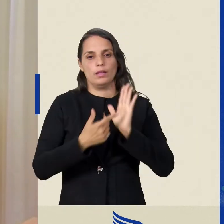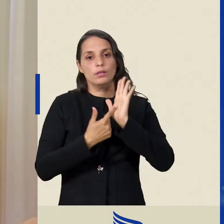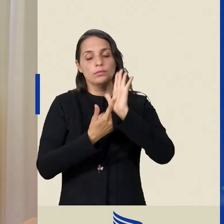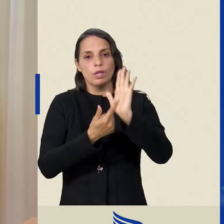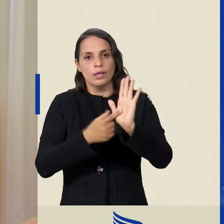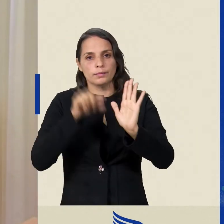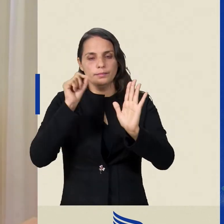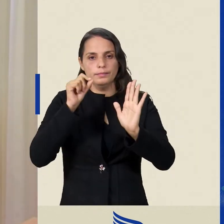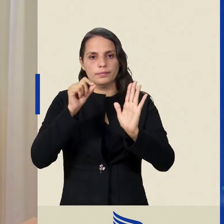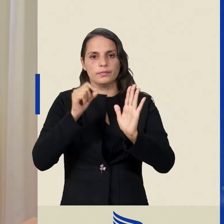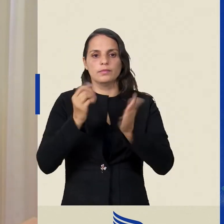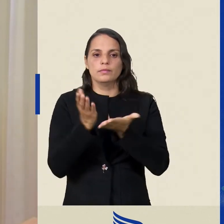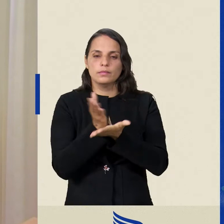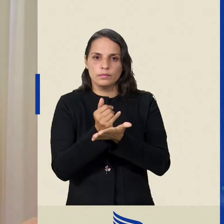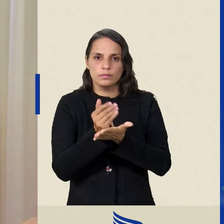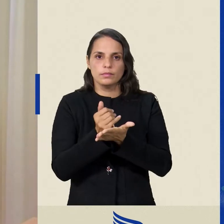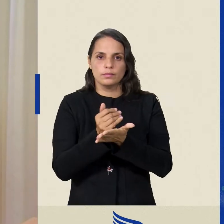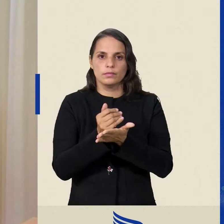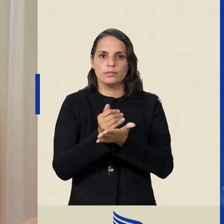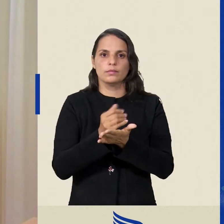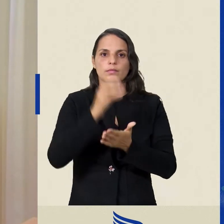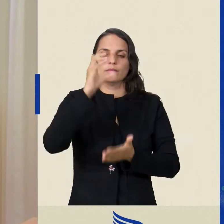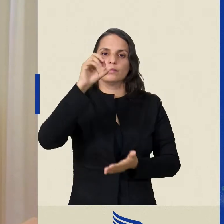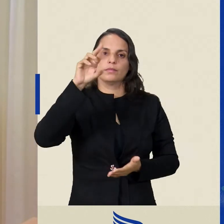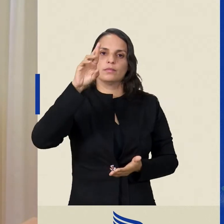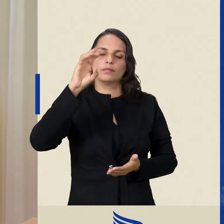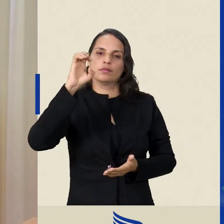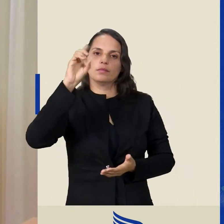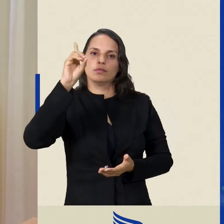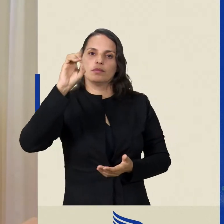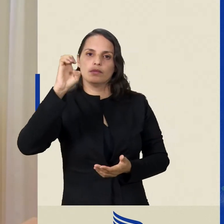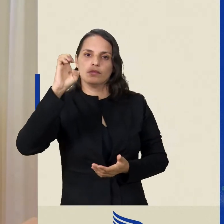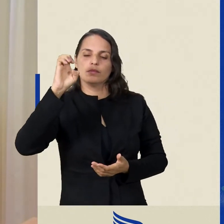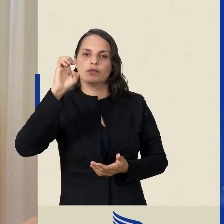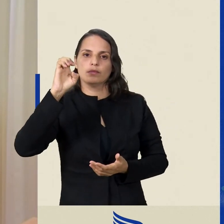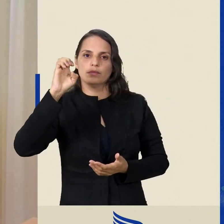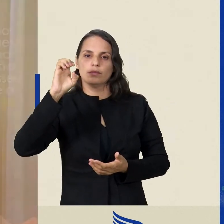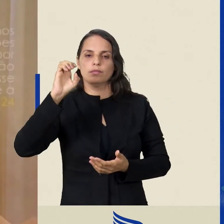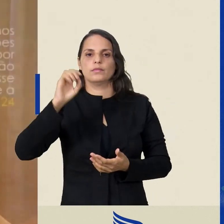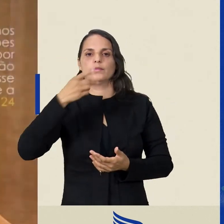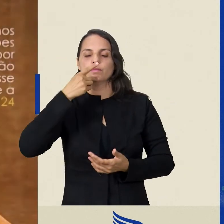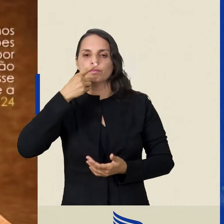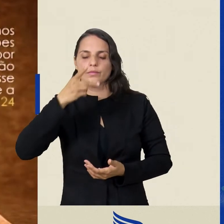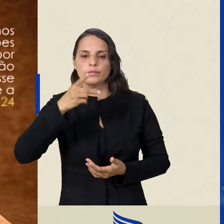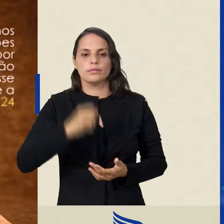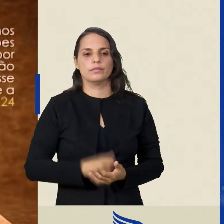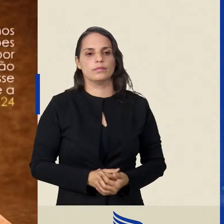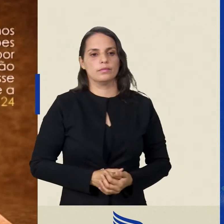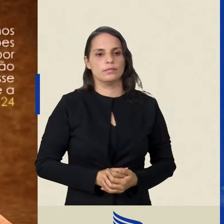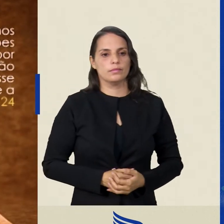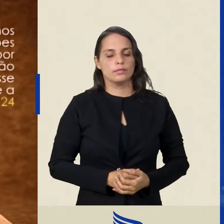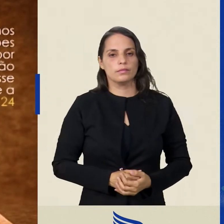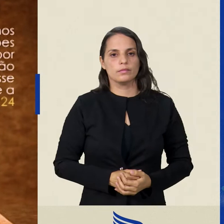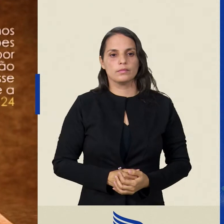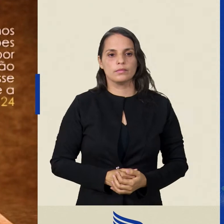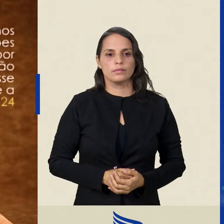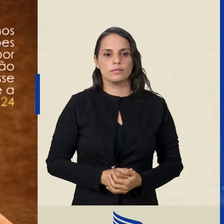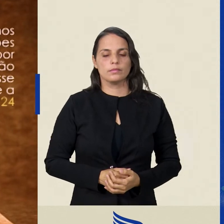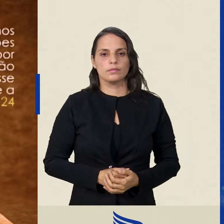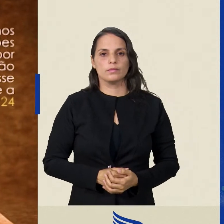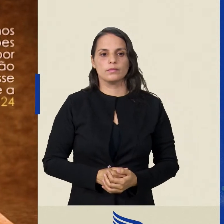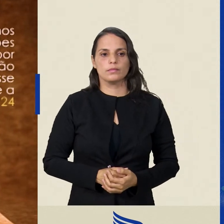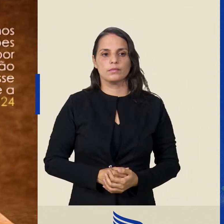livro Crede em Seus Profetas, páginas 122 a 124. A descrição